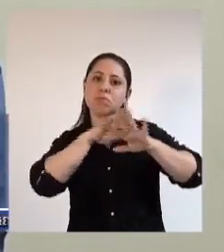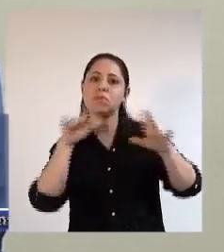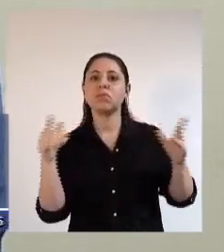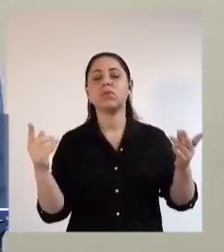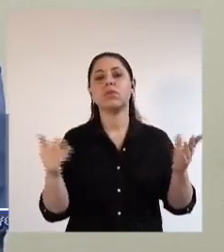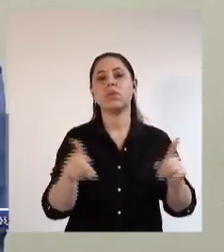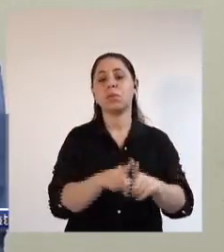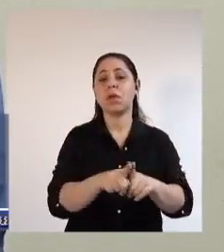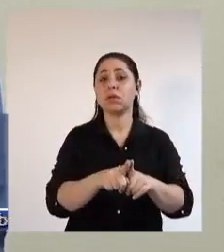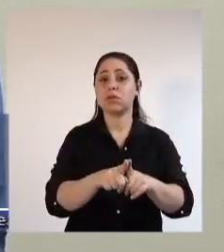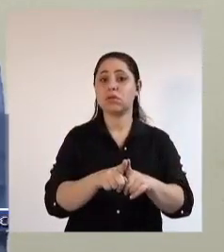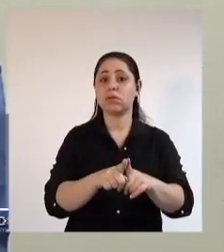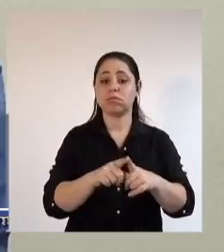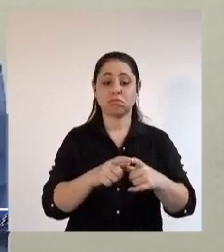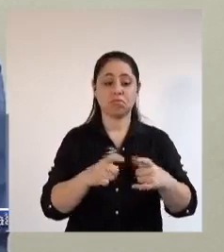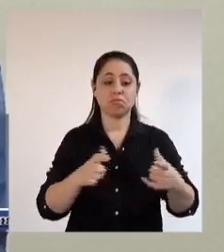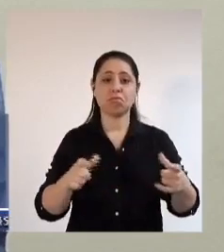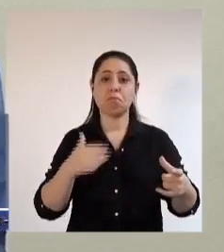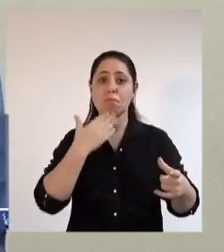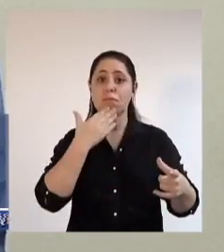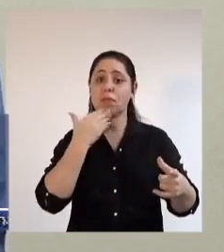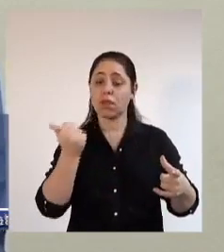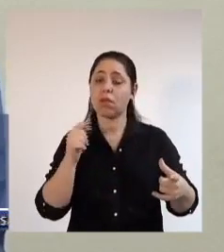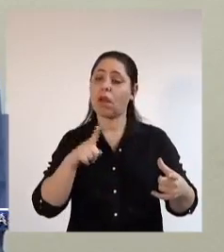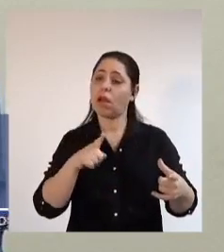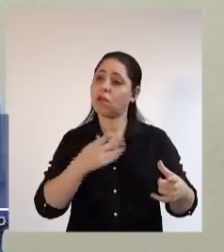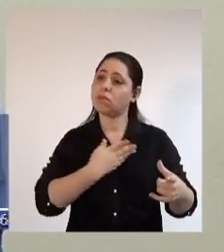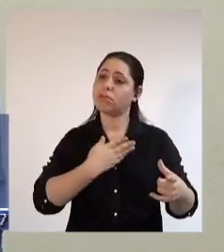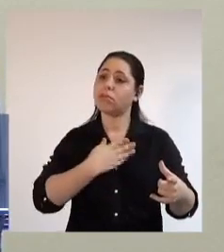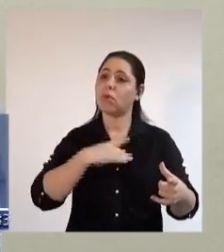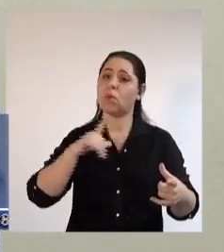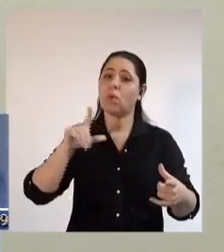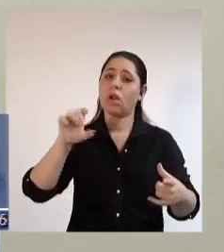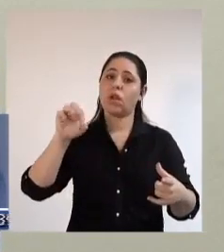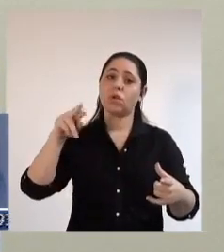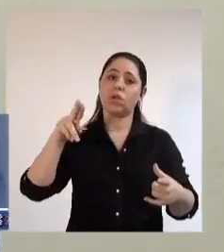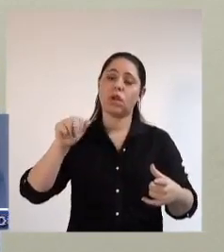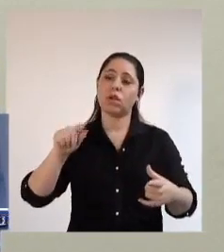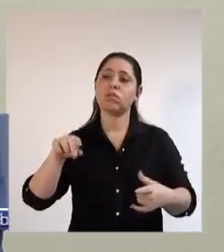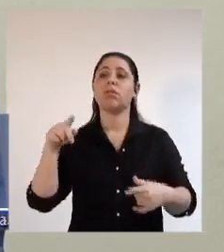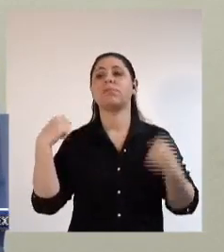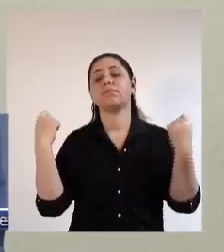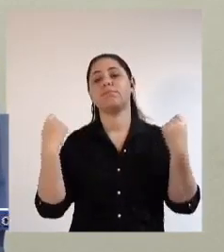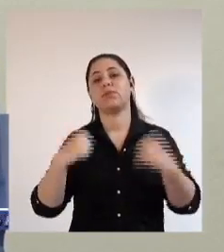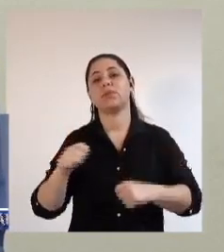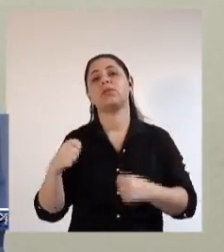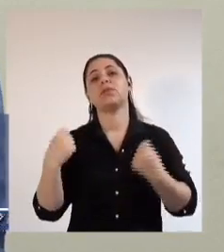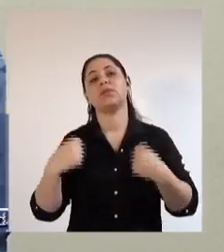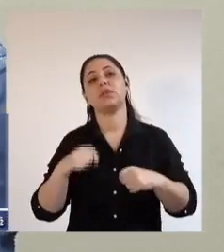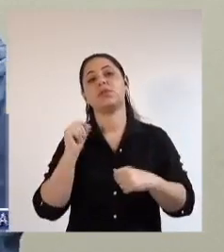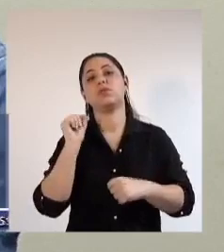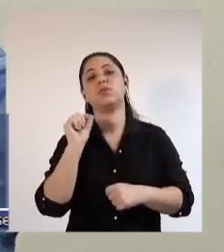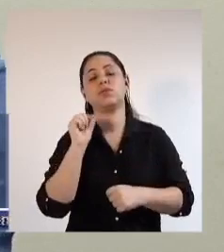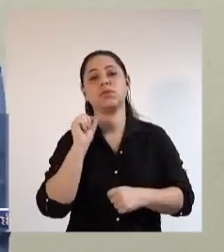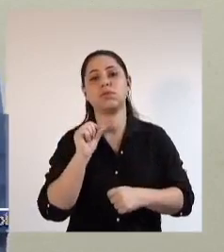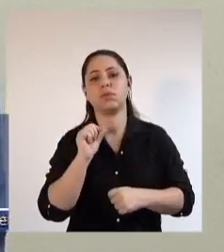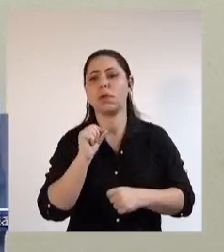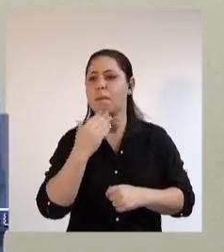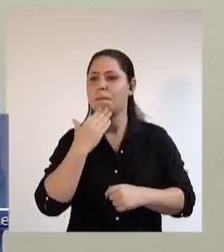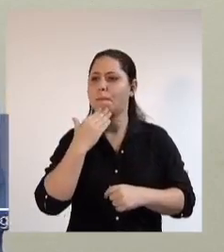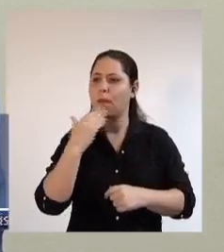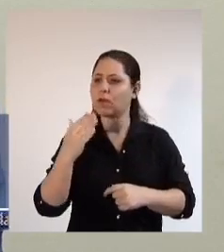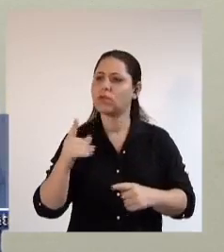anos meu amigo leonardo e nós precisamos é ser um apelo que eu faço